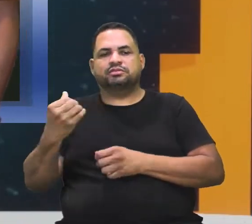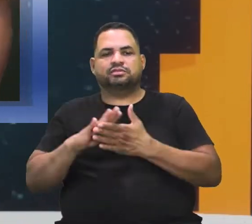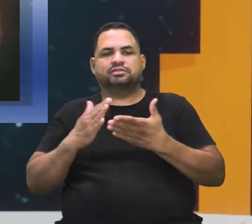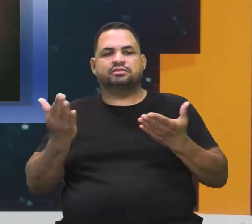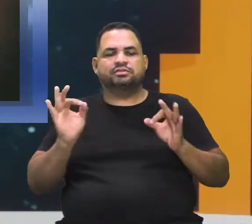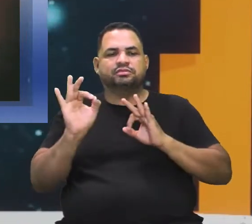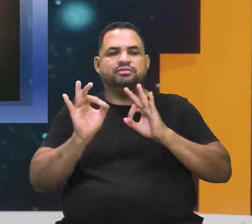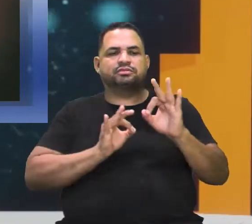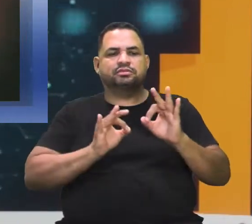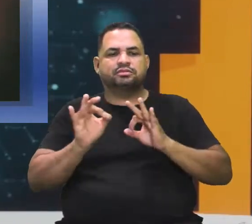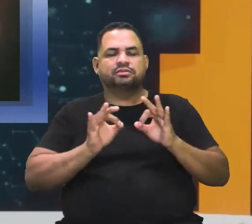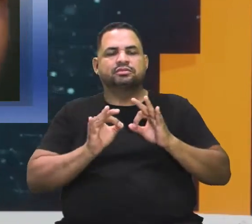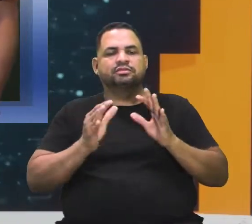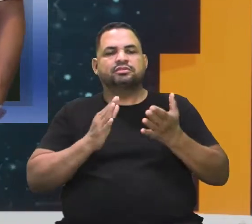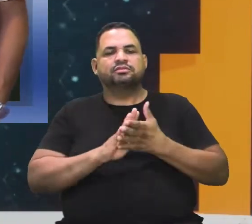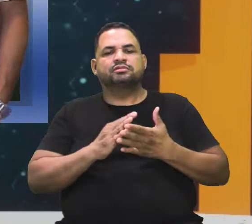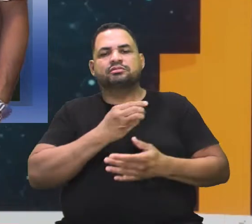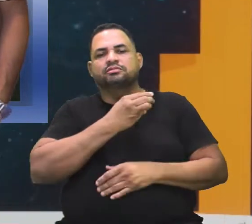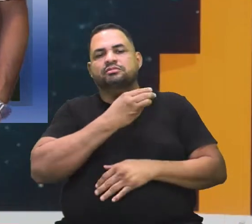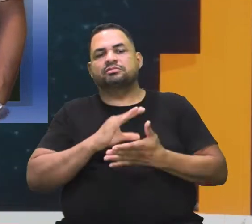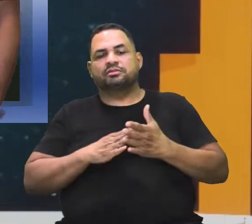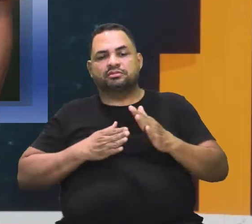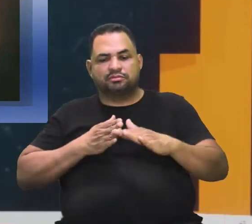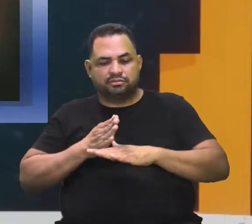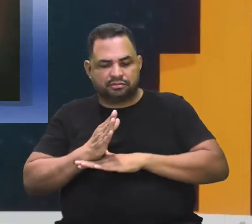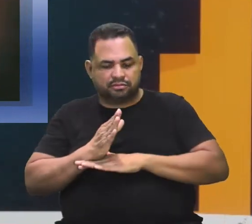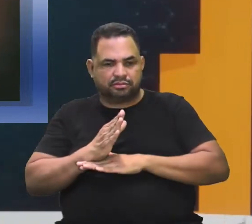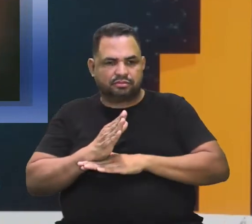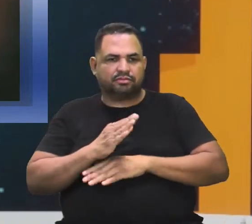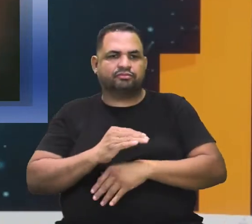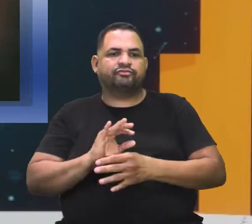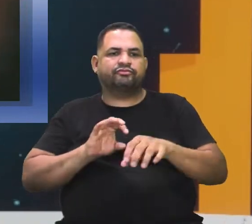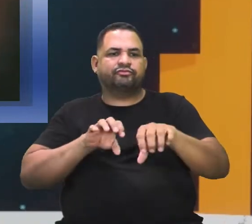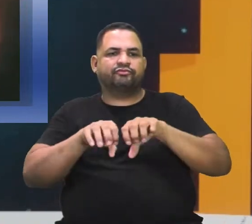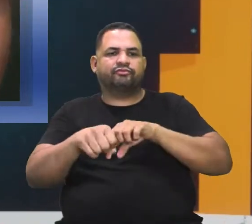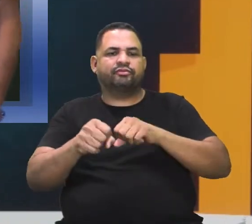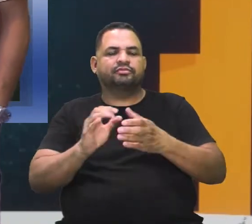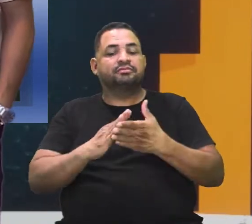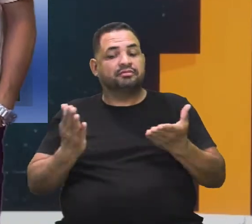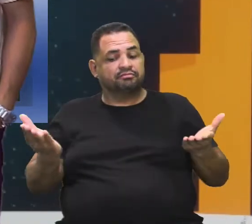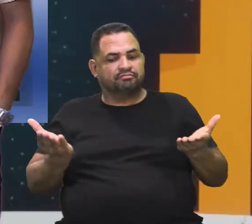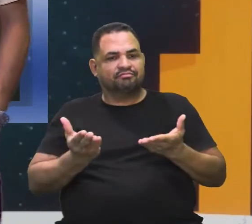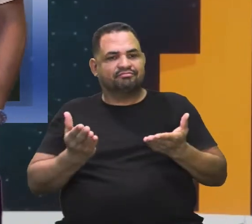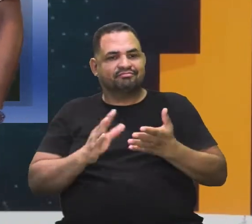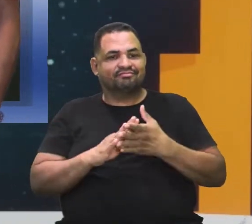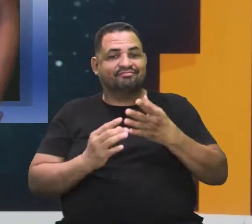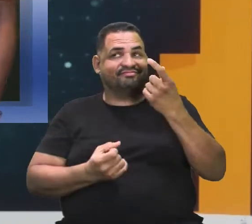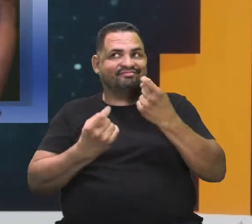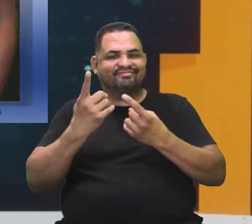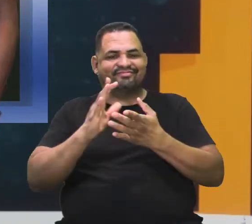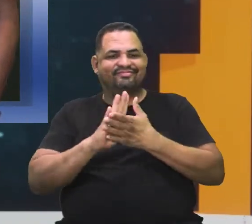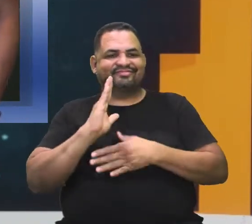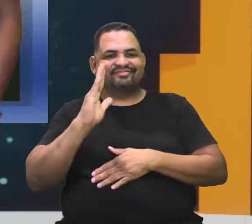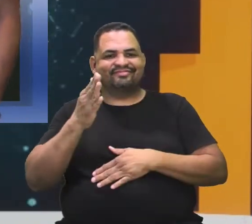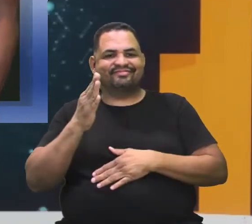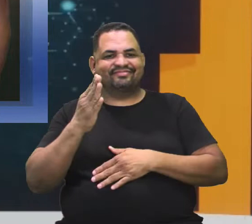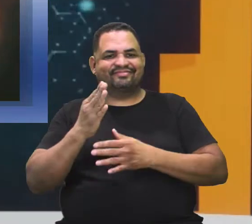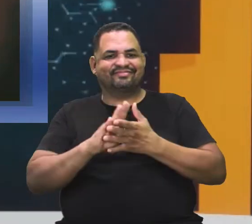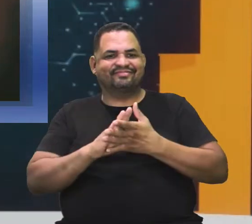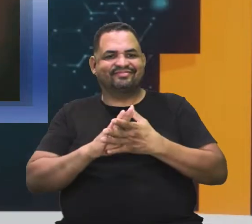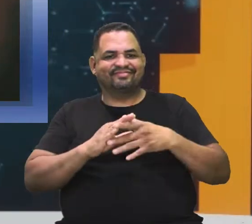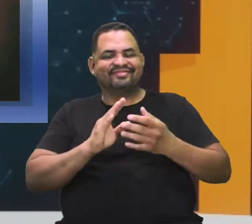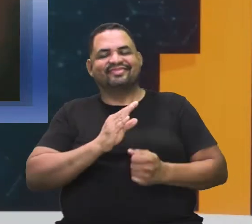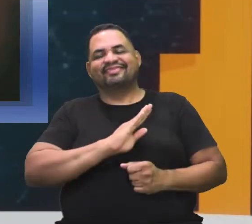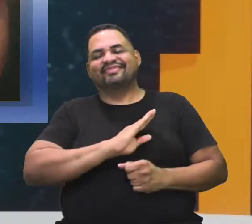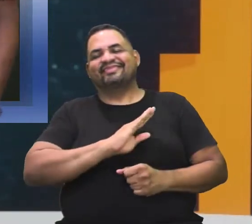Agora, formaram no terceiro ano, ingressaram na universidade e estão aí se formando nesse ano. Alguns. Então a gente já fica